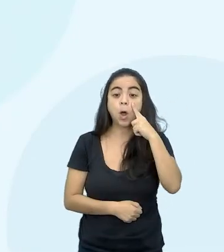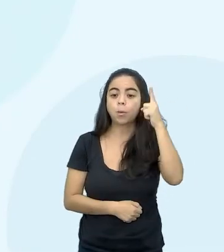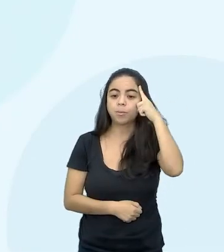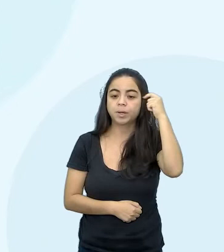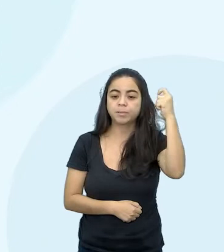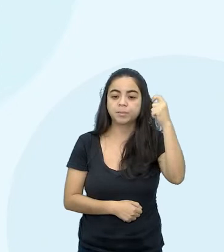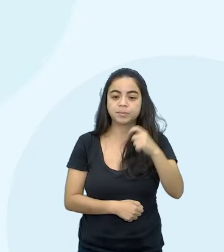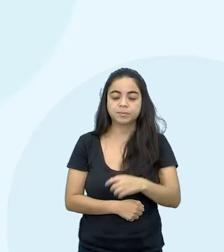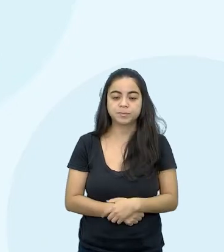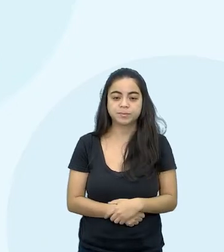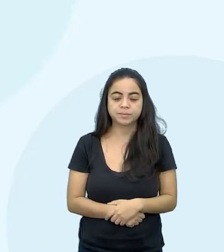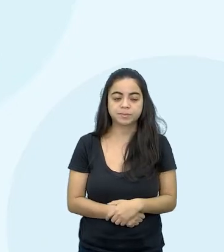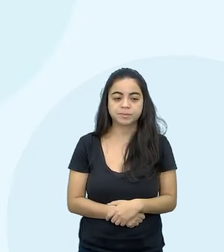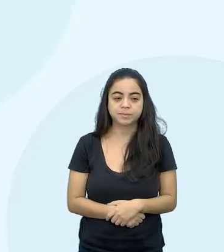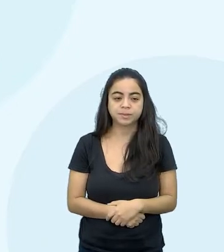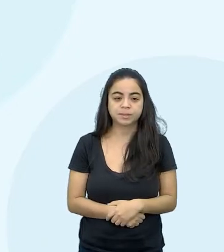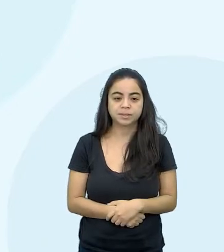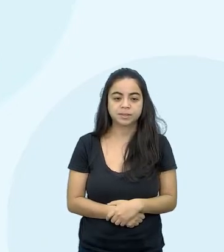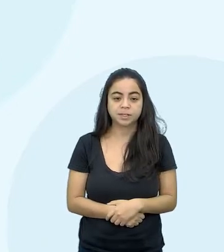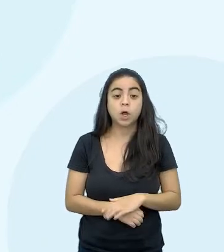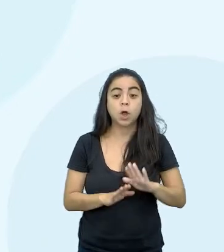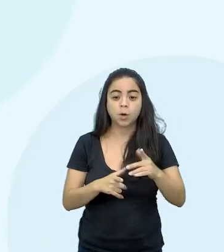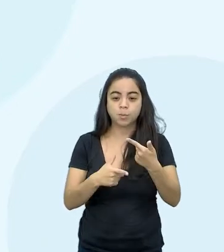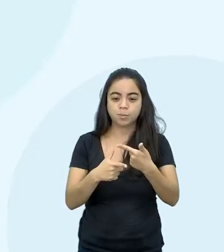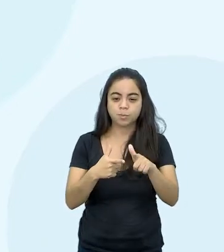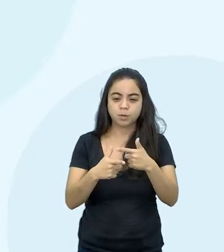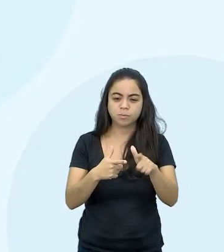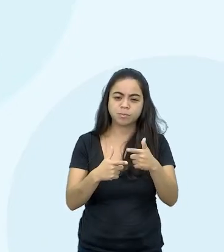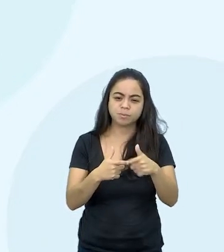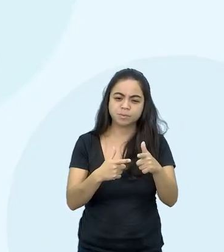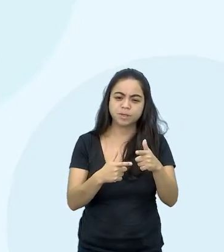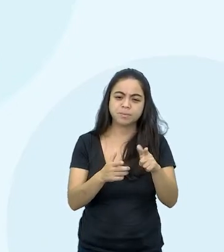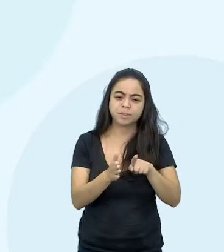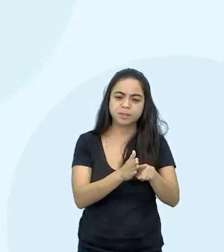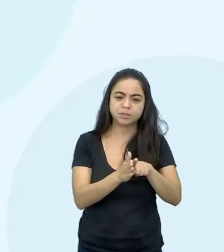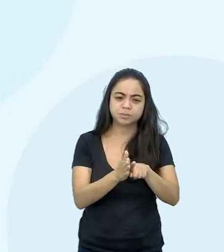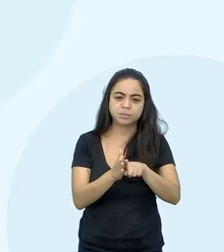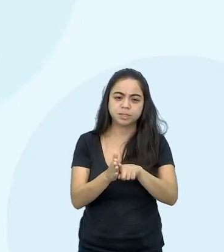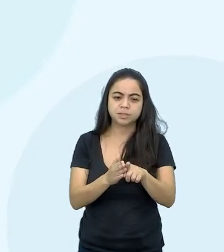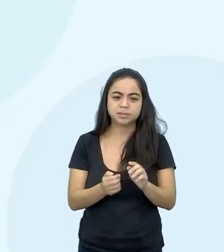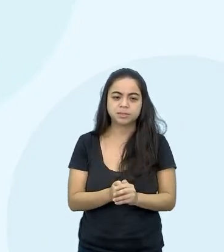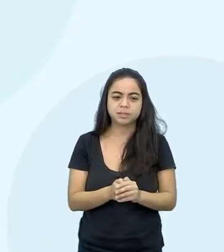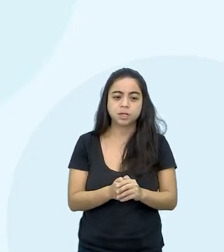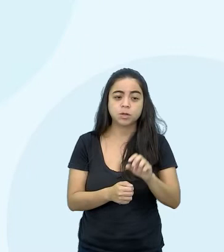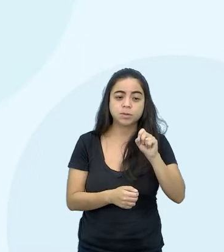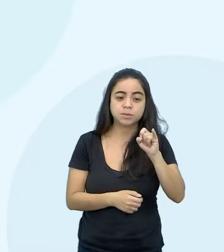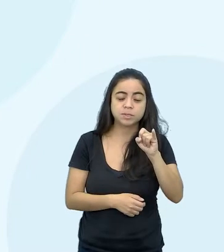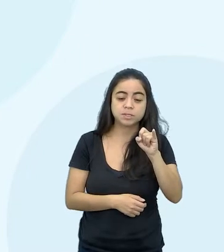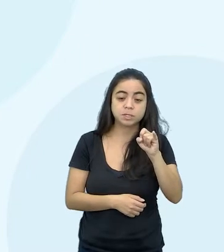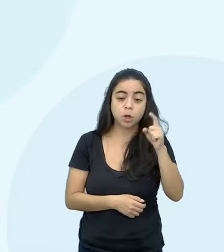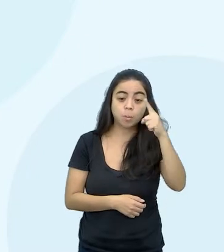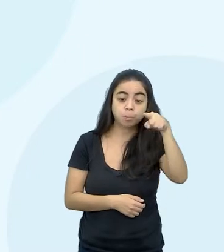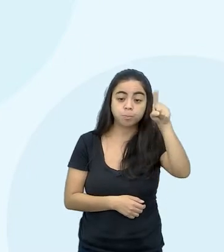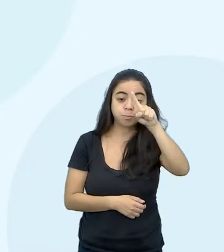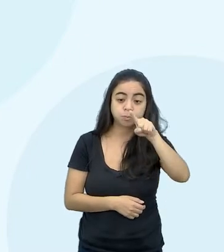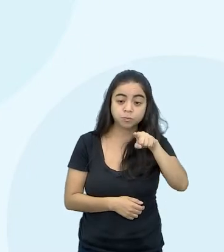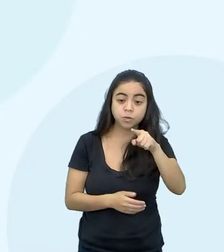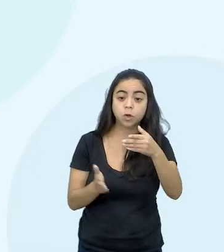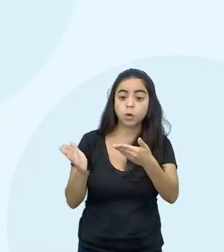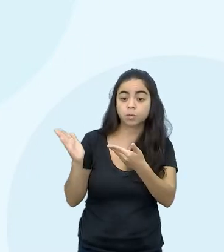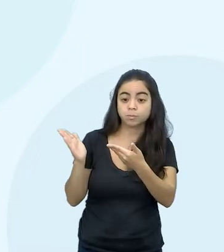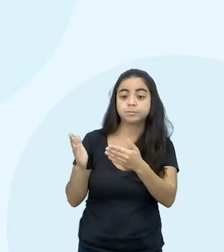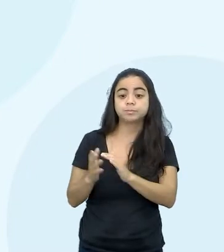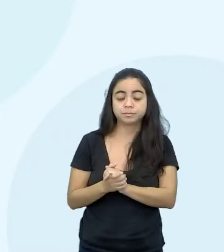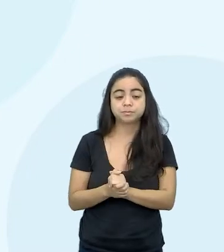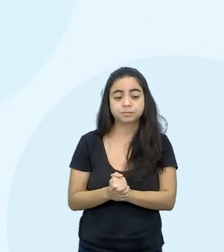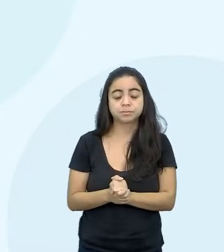né? Eu fiz um problema de pesquisa. Onde tem interrogação, você lê o problema, a questão da pesquisa. Então, vamos lá.